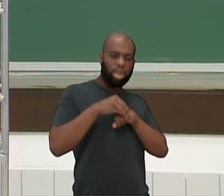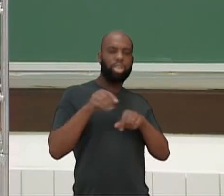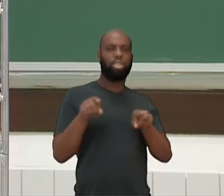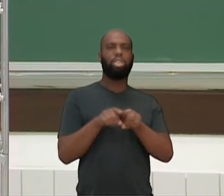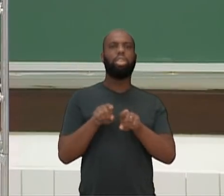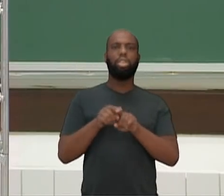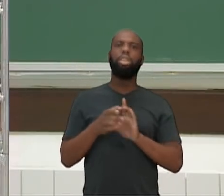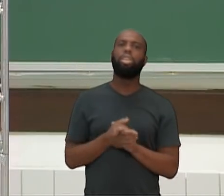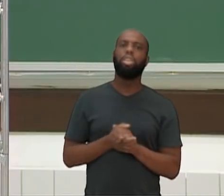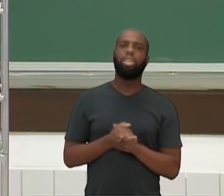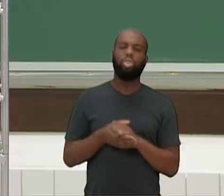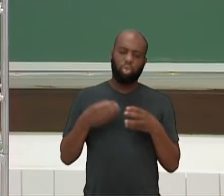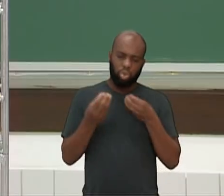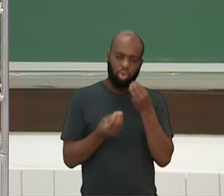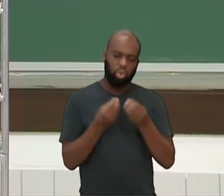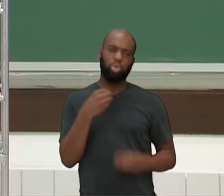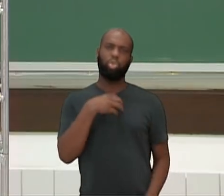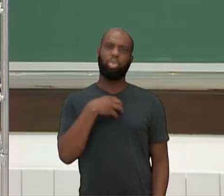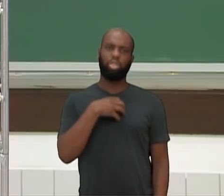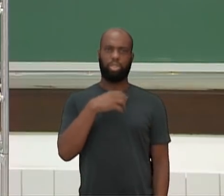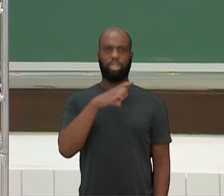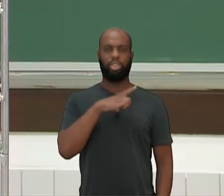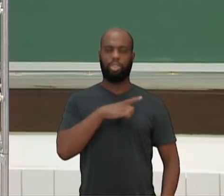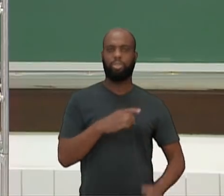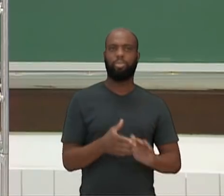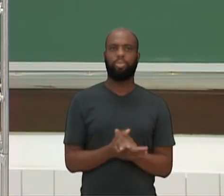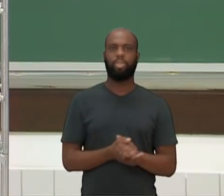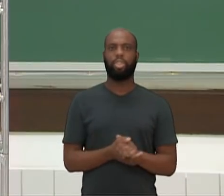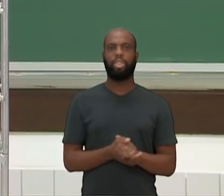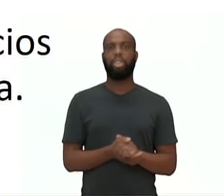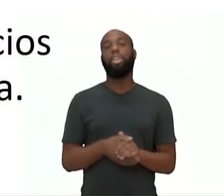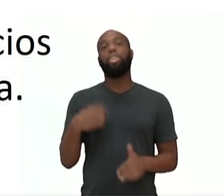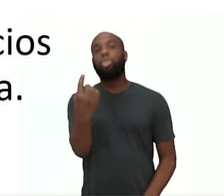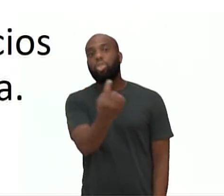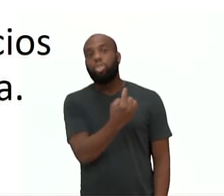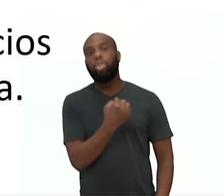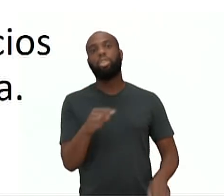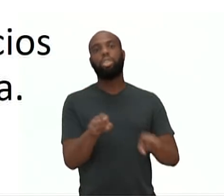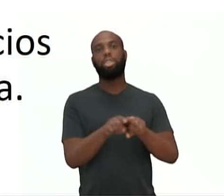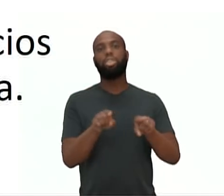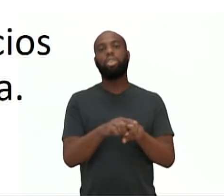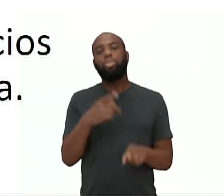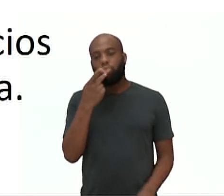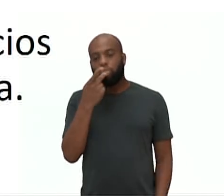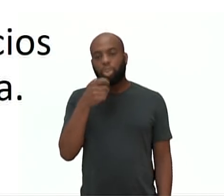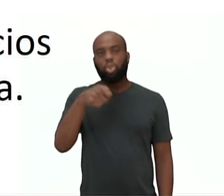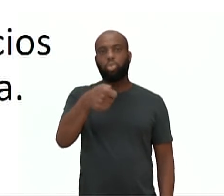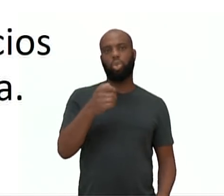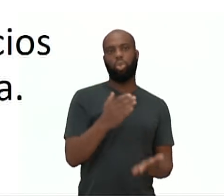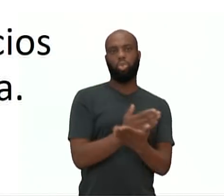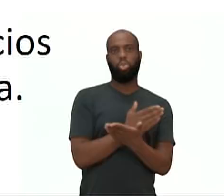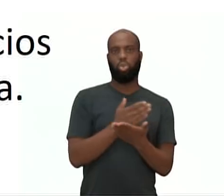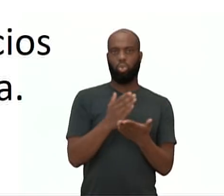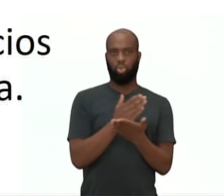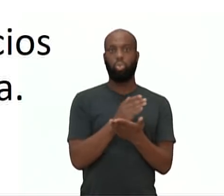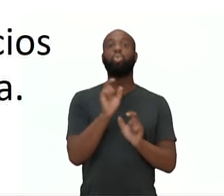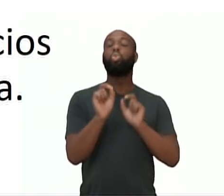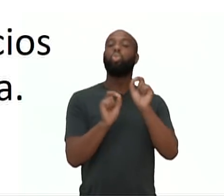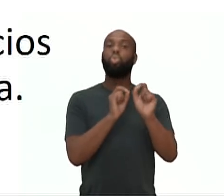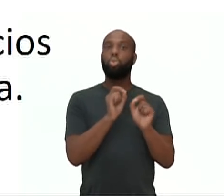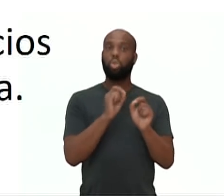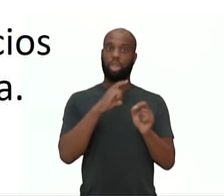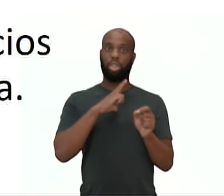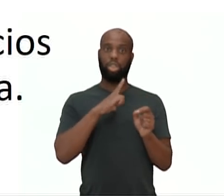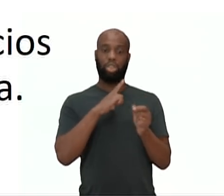é comum entre eles lá, né? Falamos sobre alguns jogos afro-brasileiros. Lembra que a gente falou